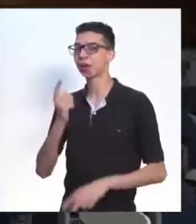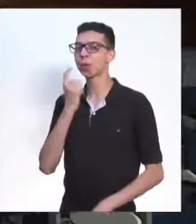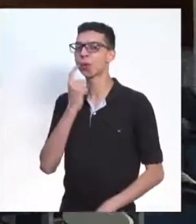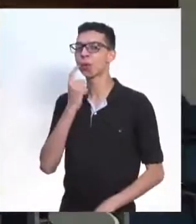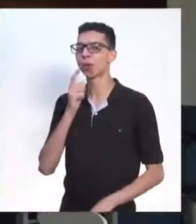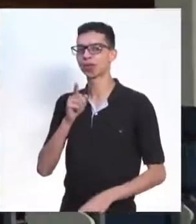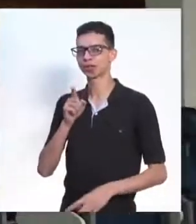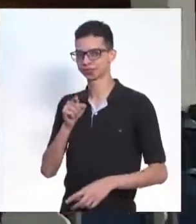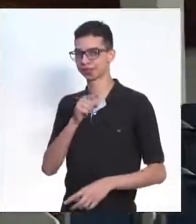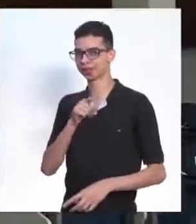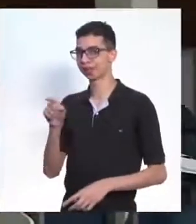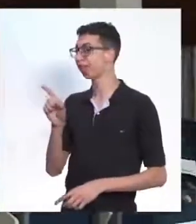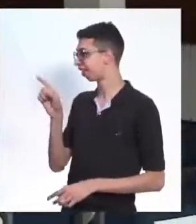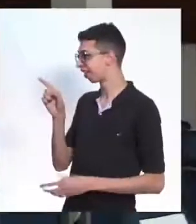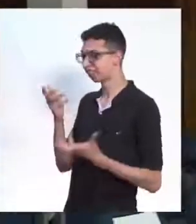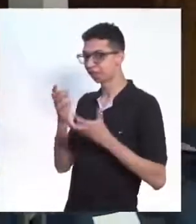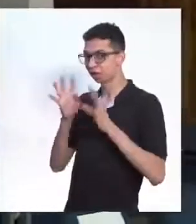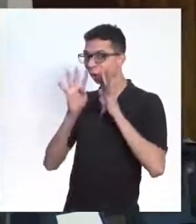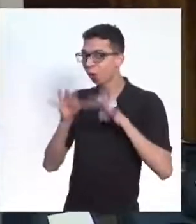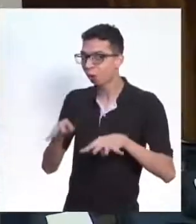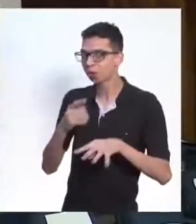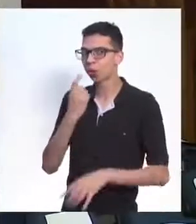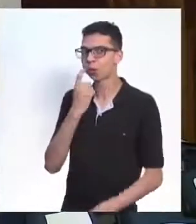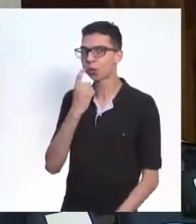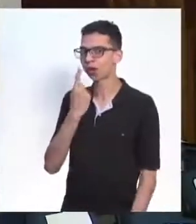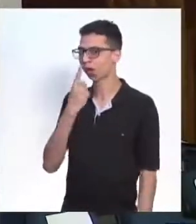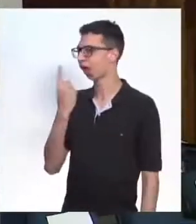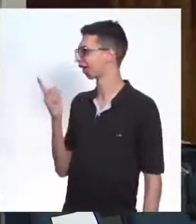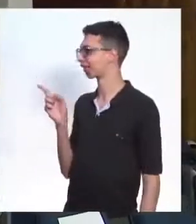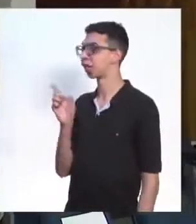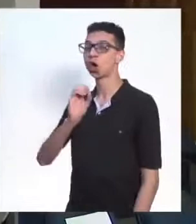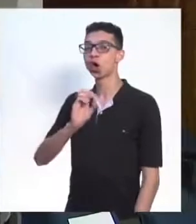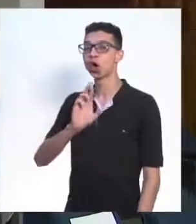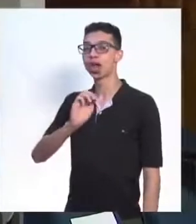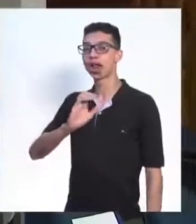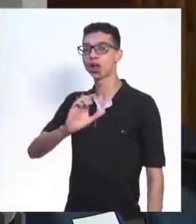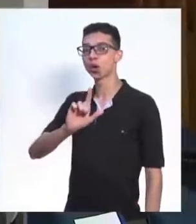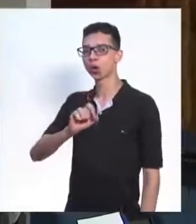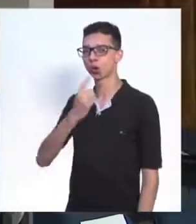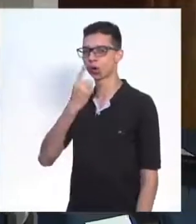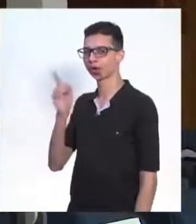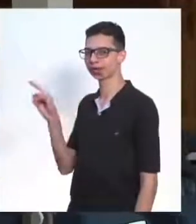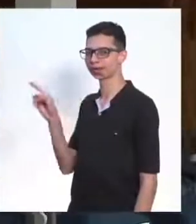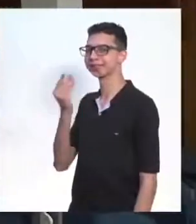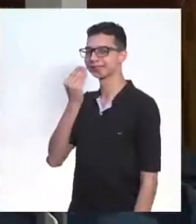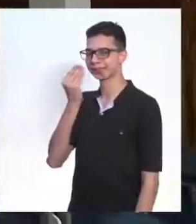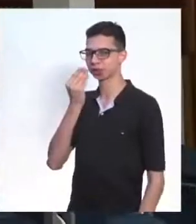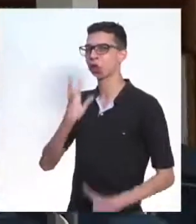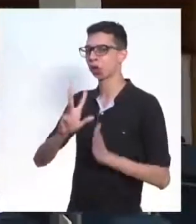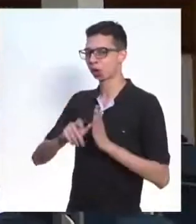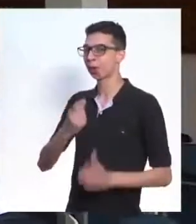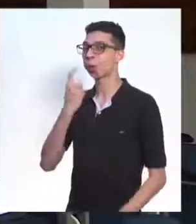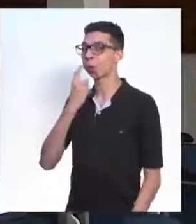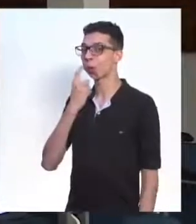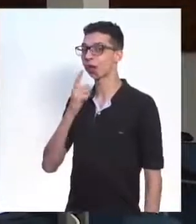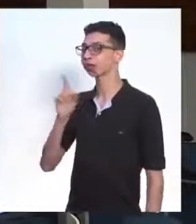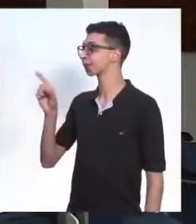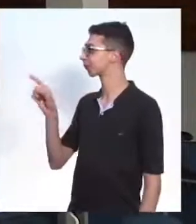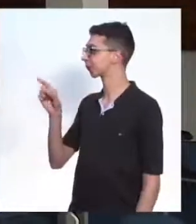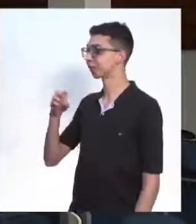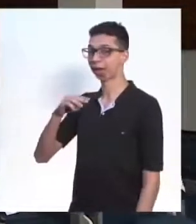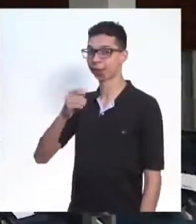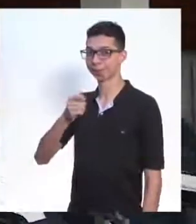aqui. É, ó. Pois Ainda é. bem que tem mais de 100 aqui. Olha lá, acho que dá ó, o pra todo oráculo, mundo. entendeu? Tipo, ele já tentou pegar as balinhas, o Max do